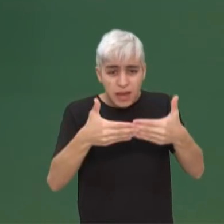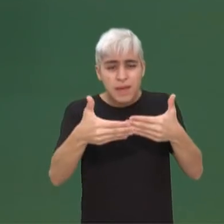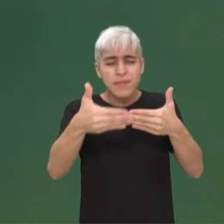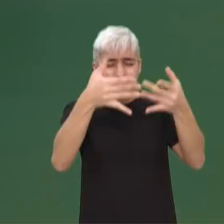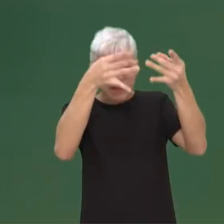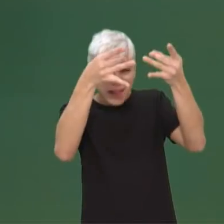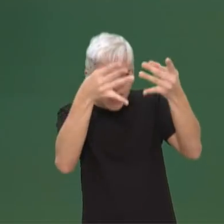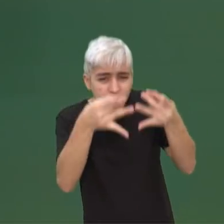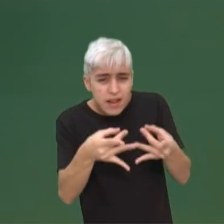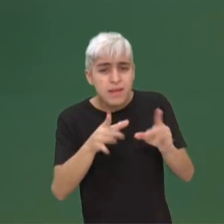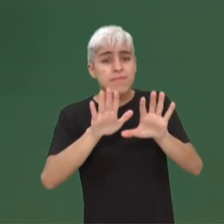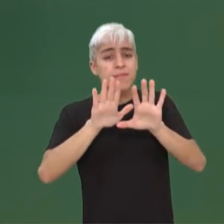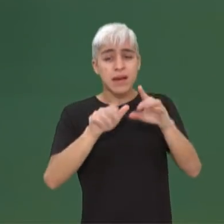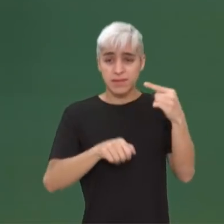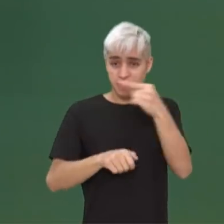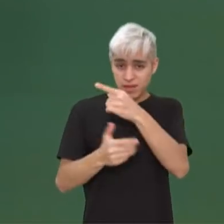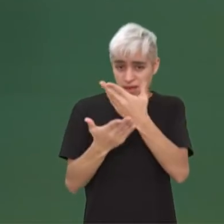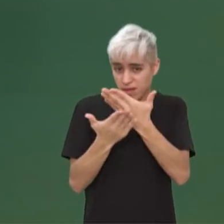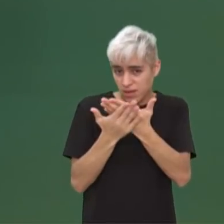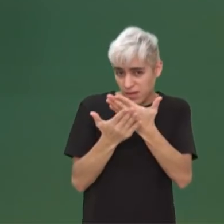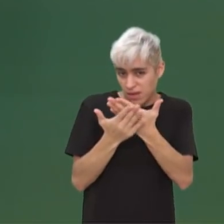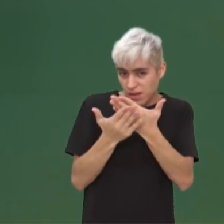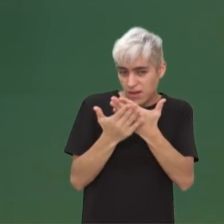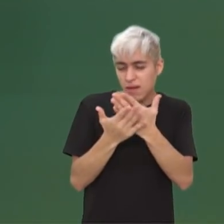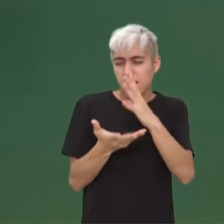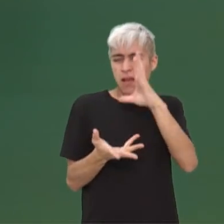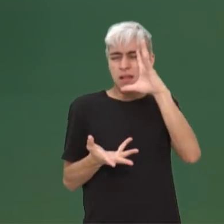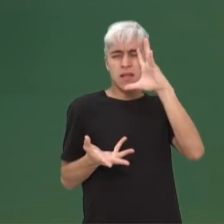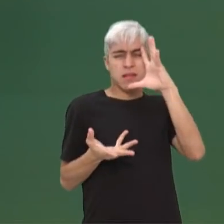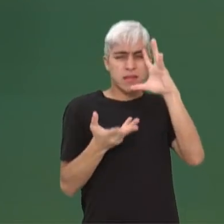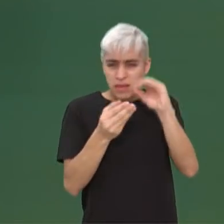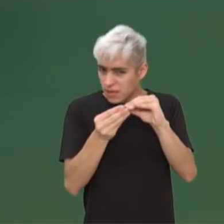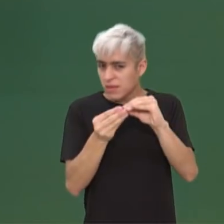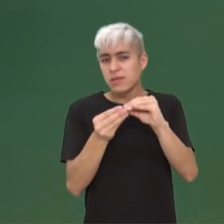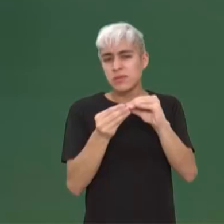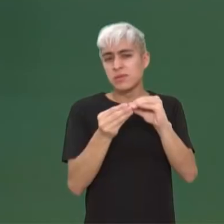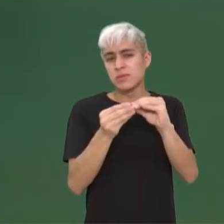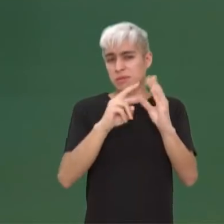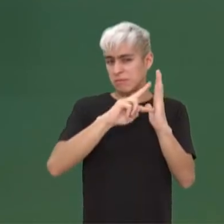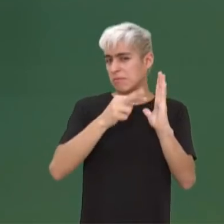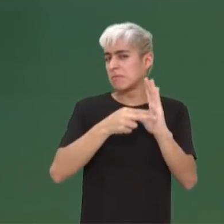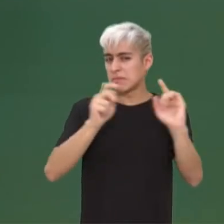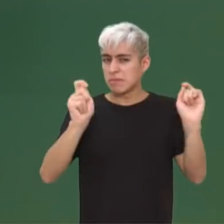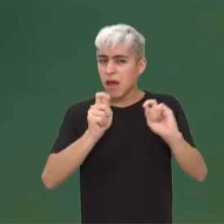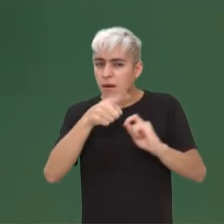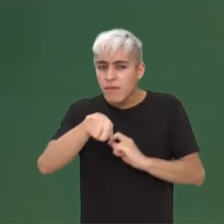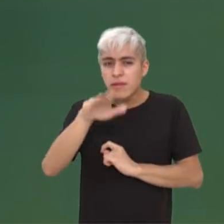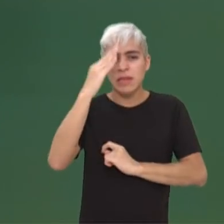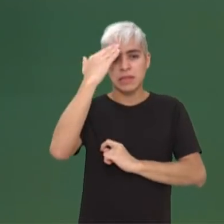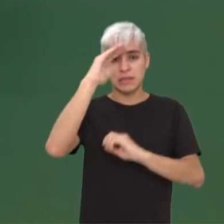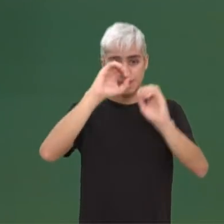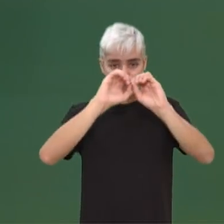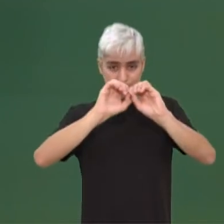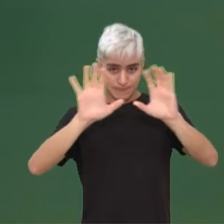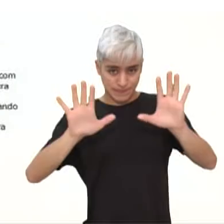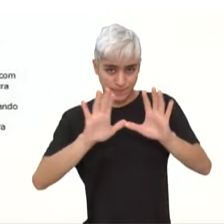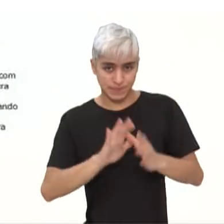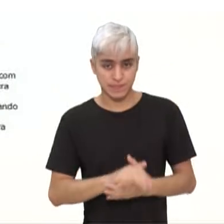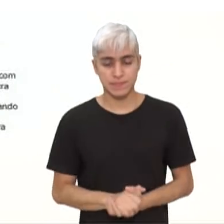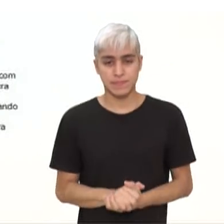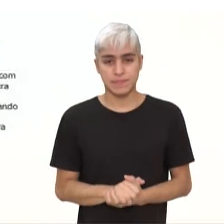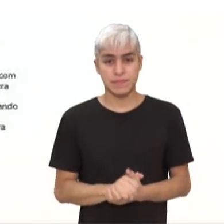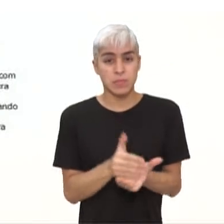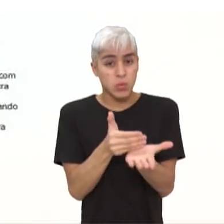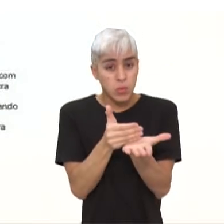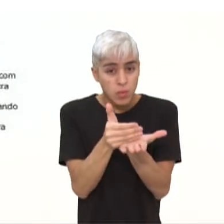mais detalhes, mas para essa aula aqui, essa rasa definição para vocês vai ser aí o suficiente. Então, para